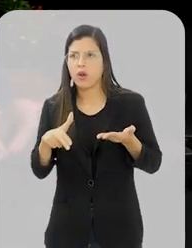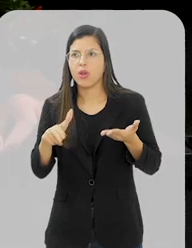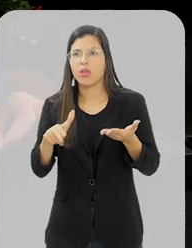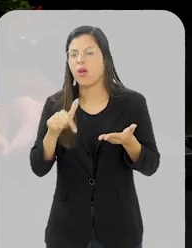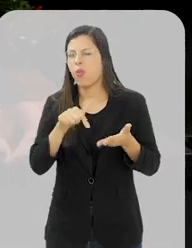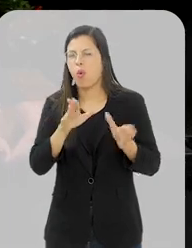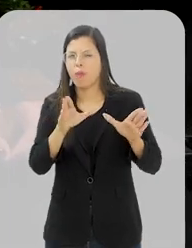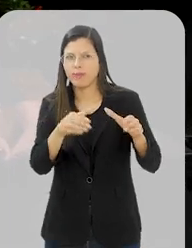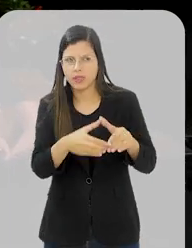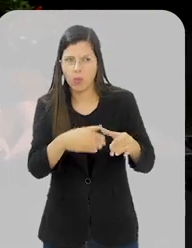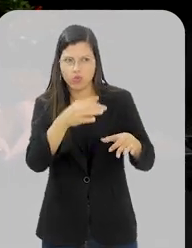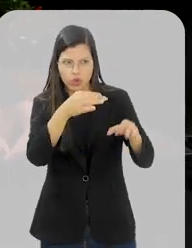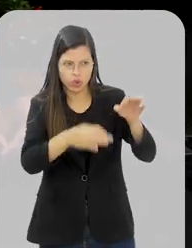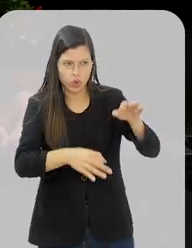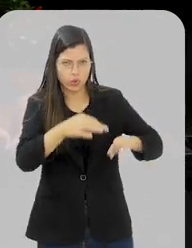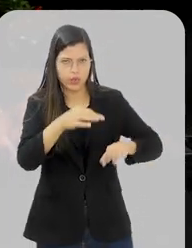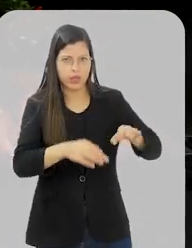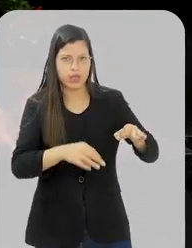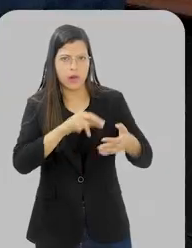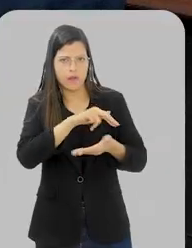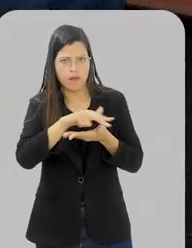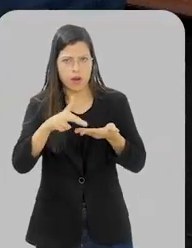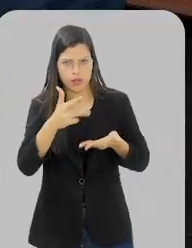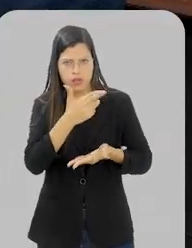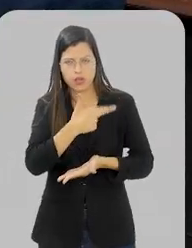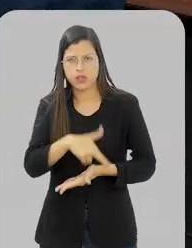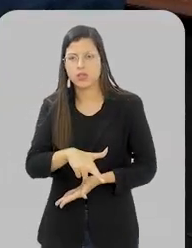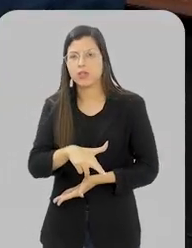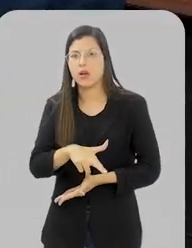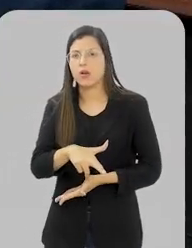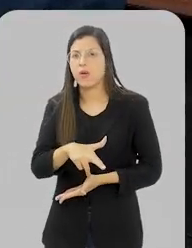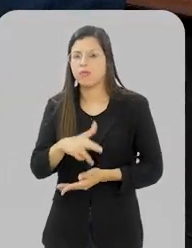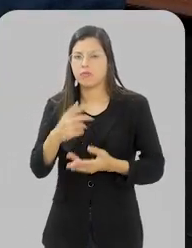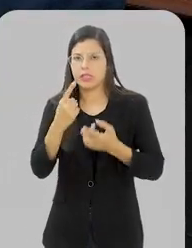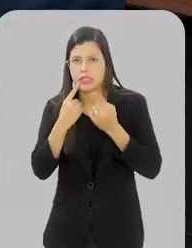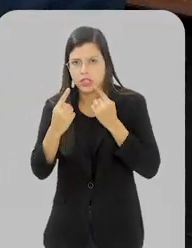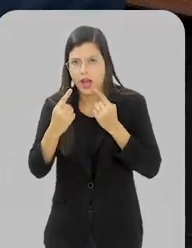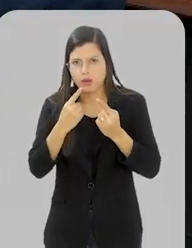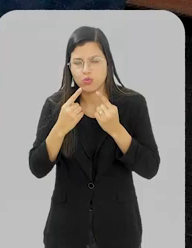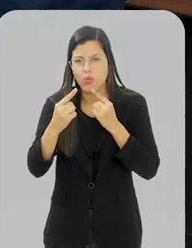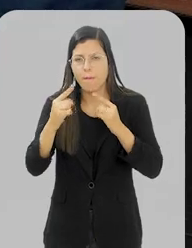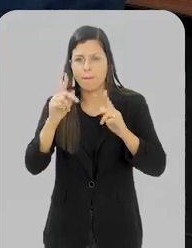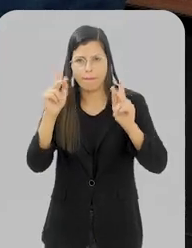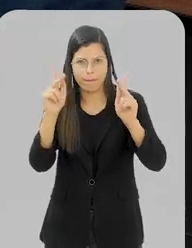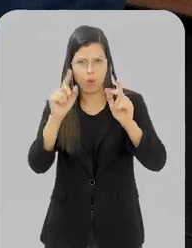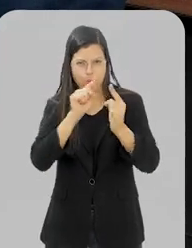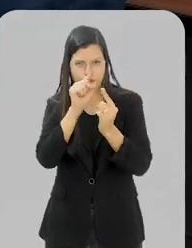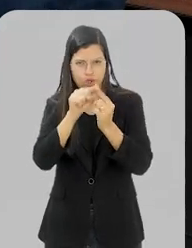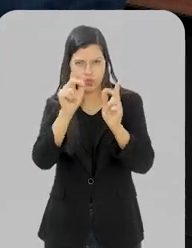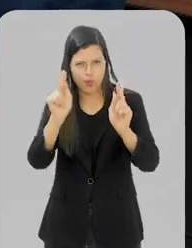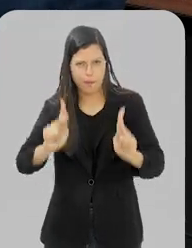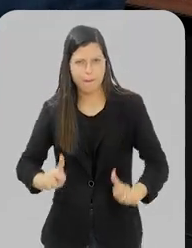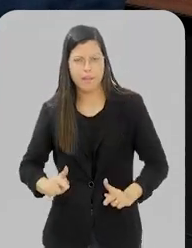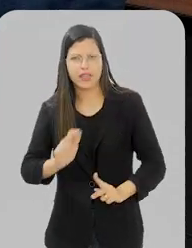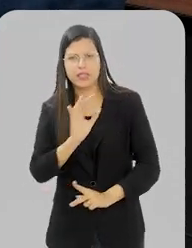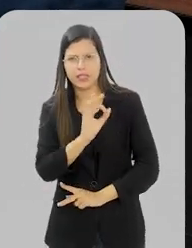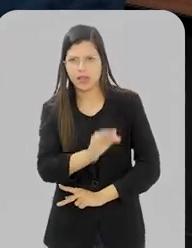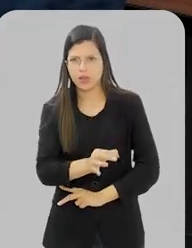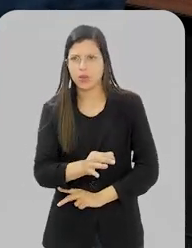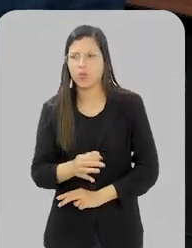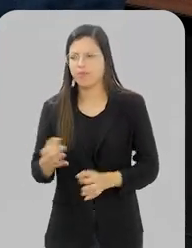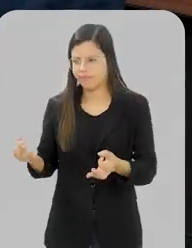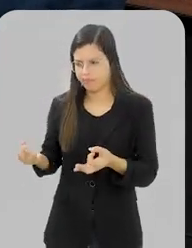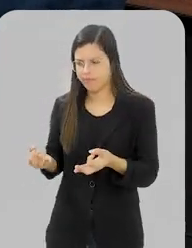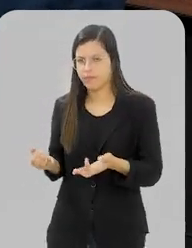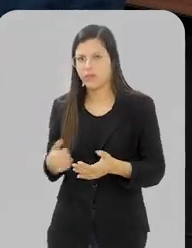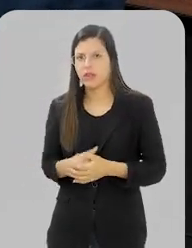comissão de juristas não é isso uhum Inter religiosa diálogo pela paz uhum correto perito nessa